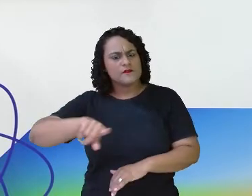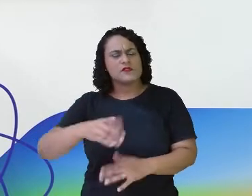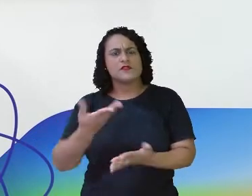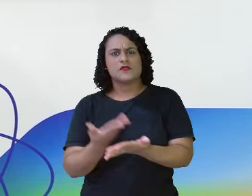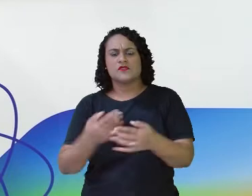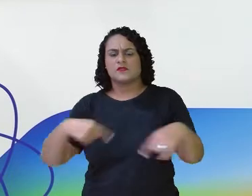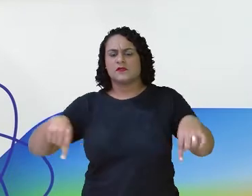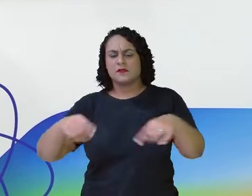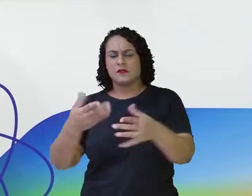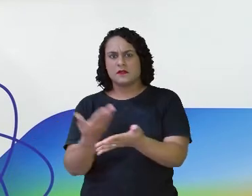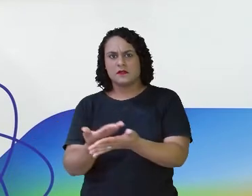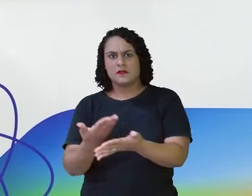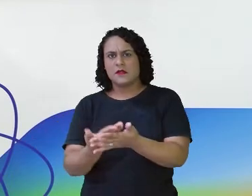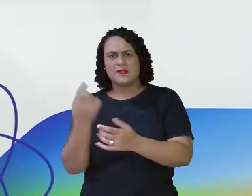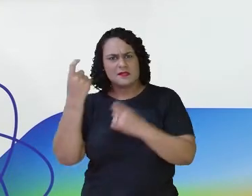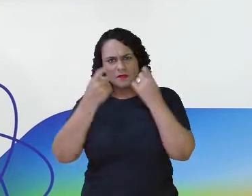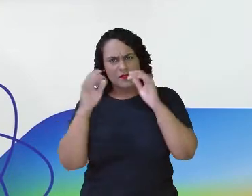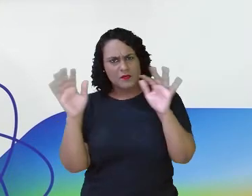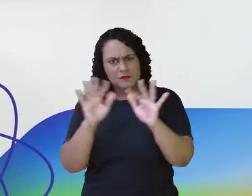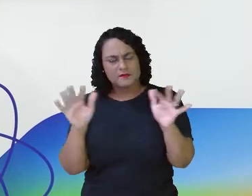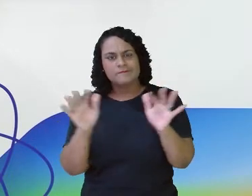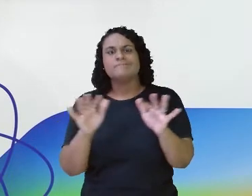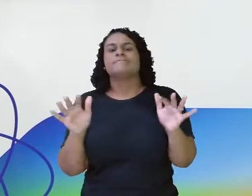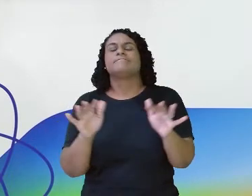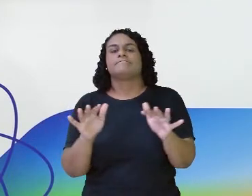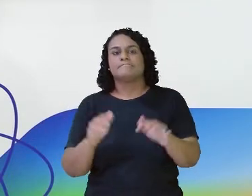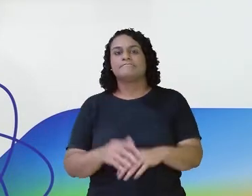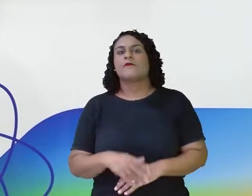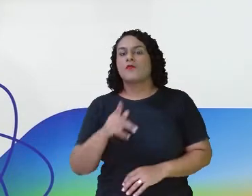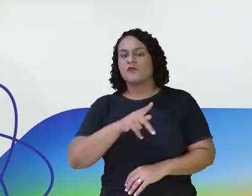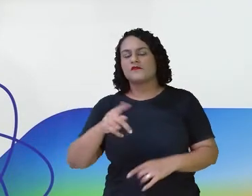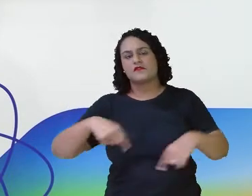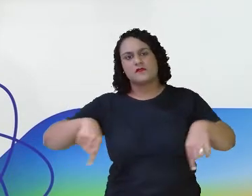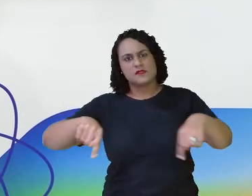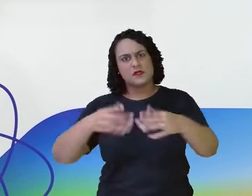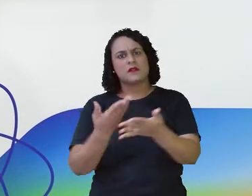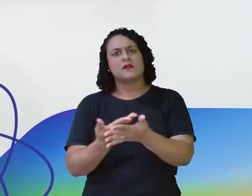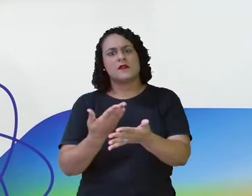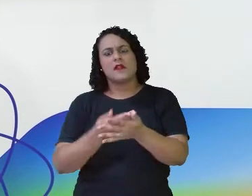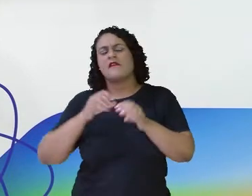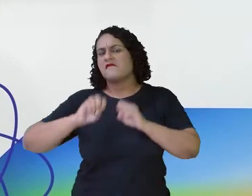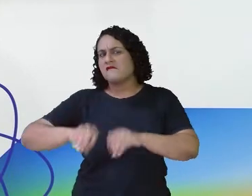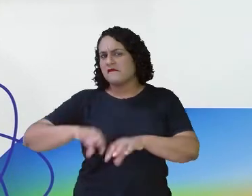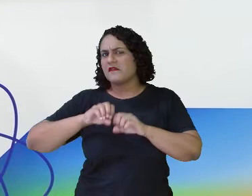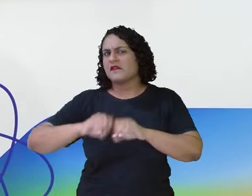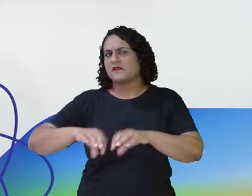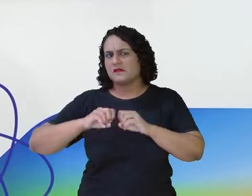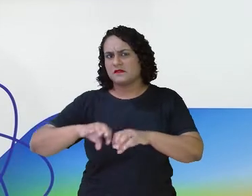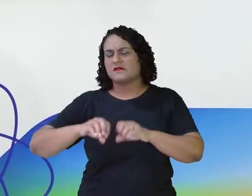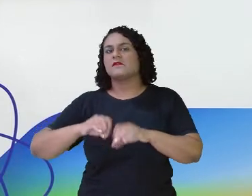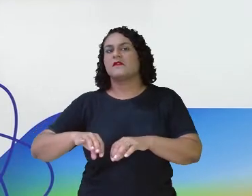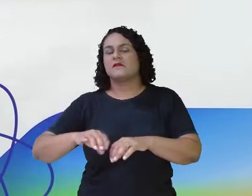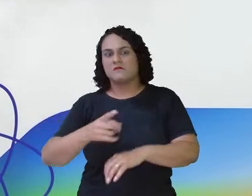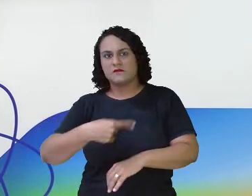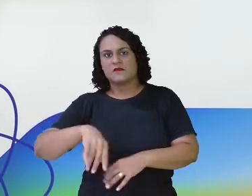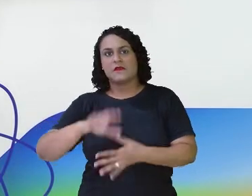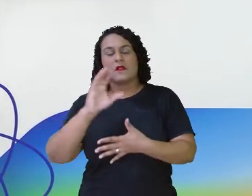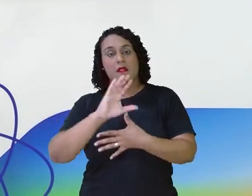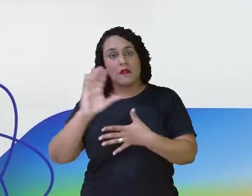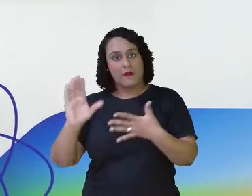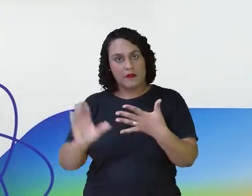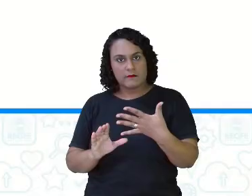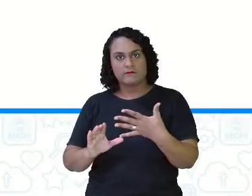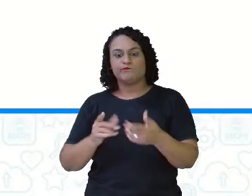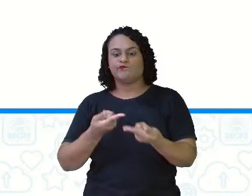o teu professor, a tua professora vai trabalhar bastante essa classe gramatical aí, que são os pronomes. Vimos também